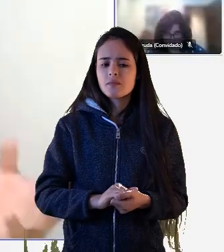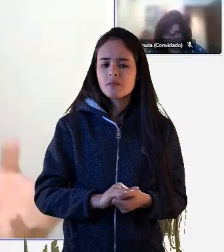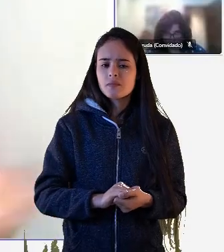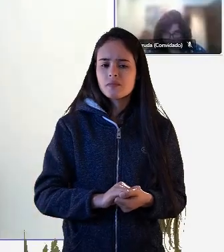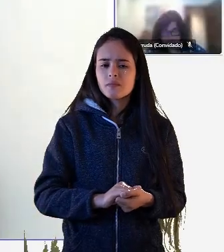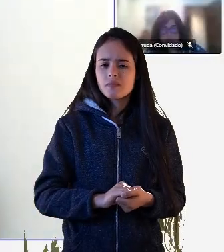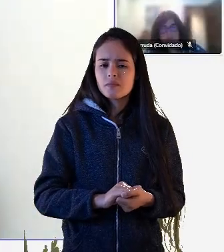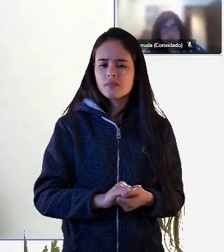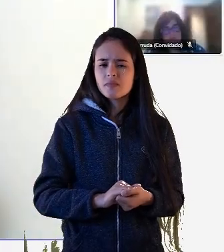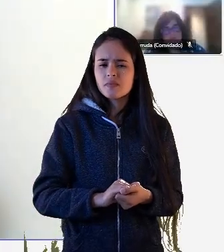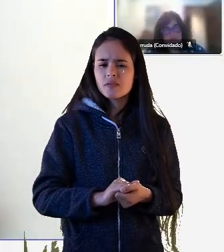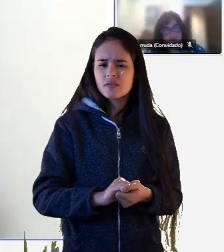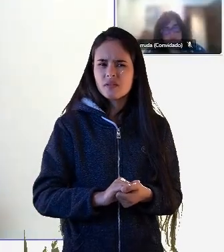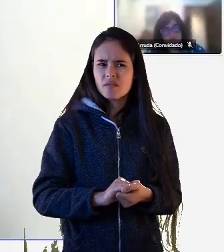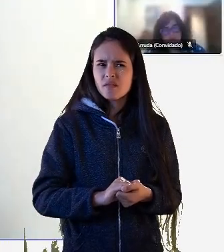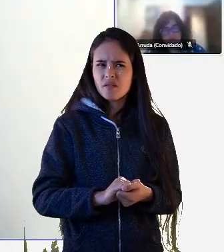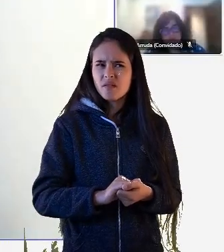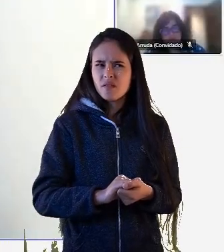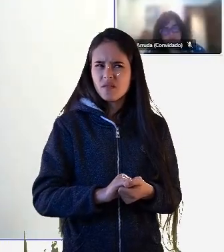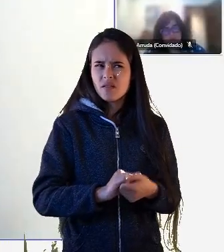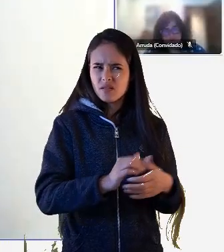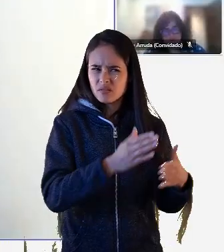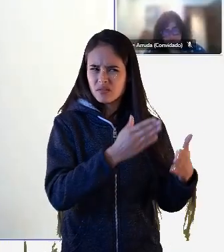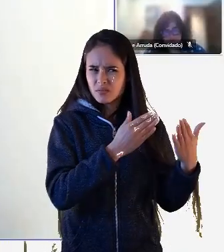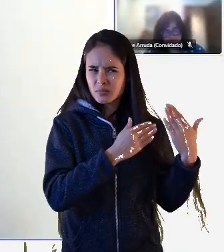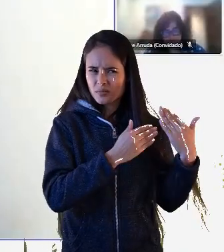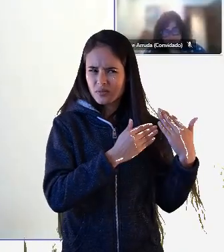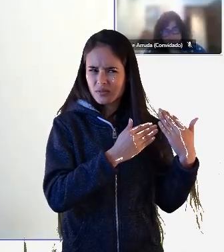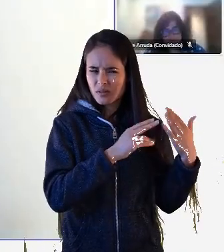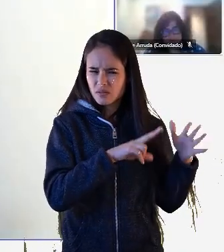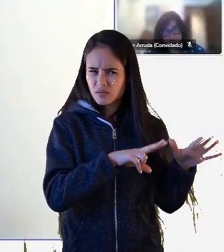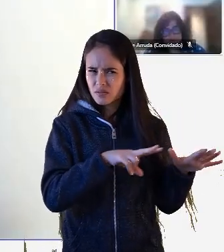Congado ou de Congada, né, varia,